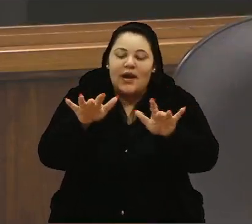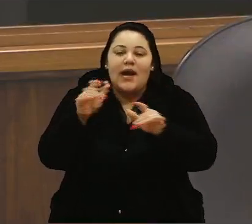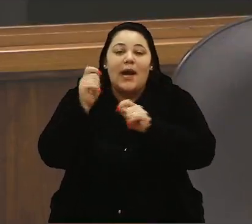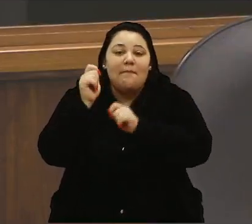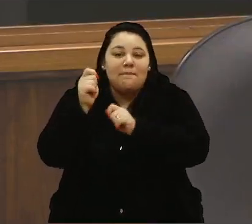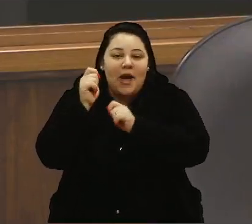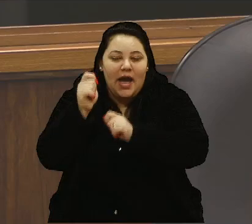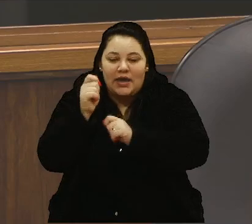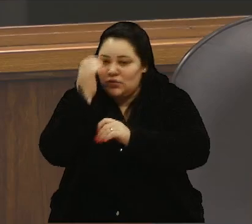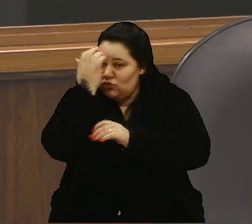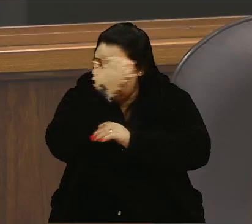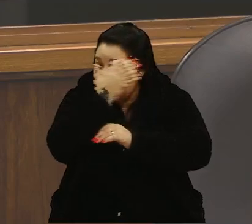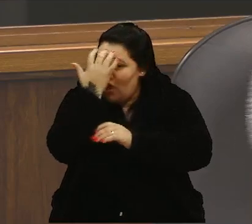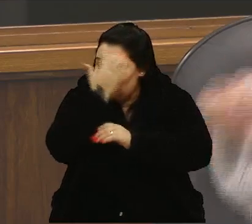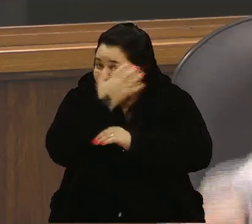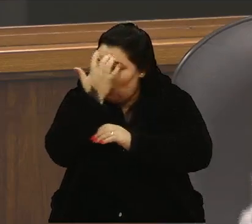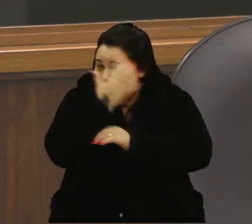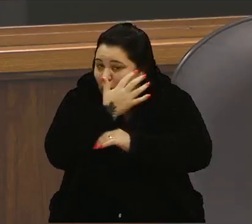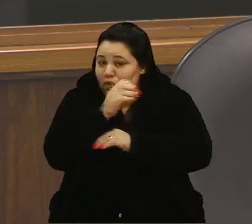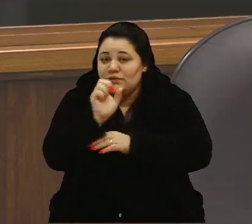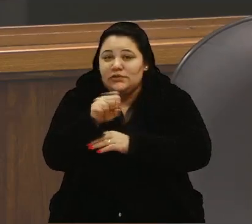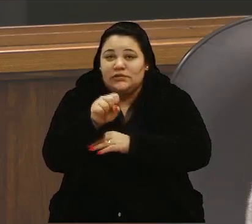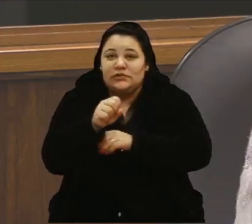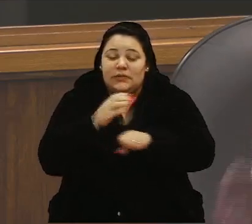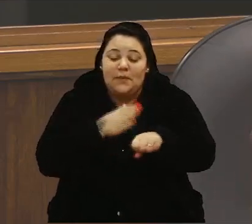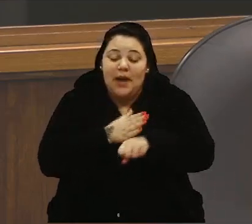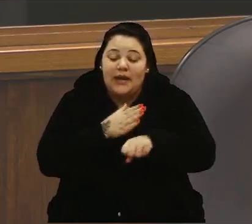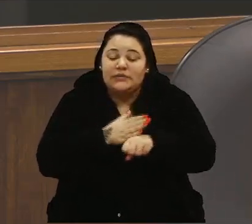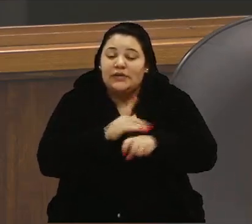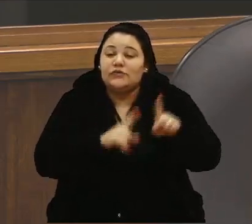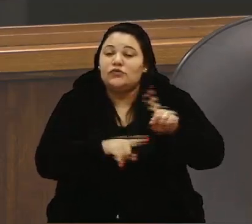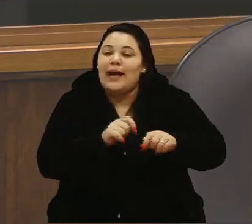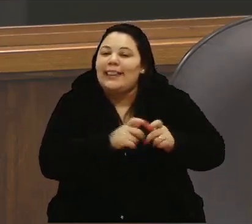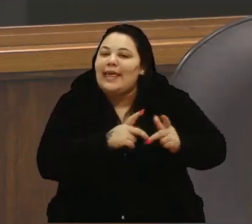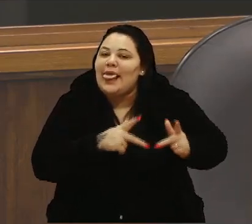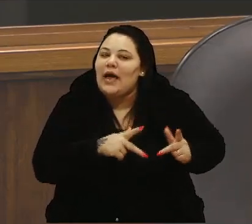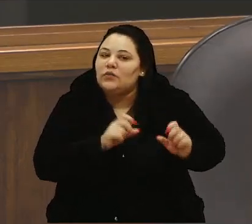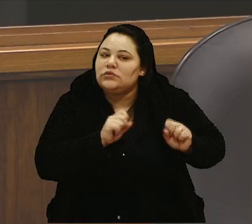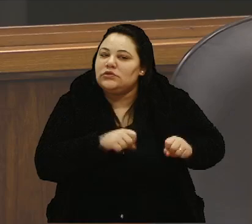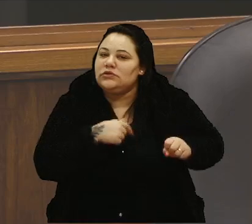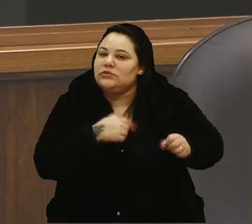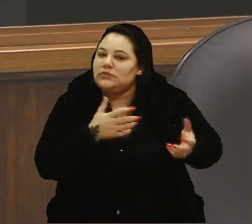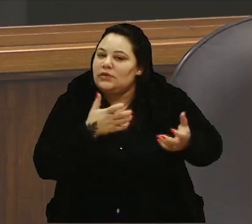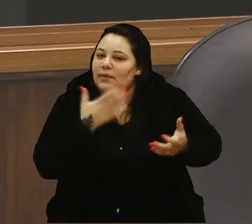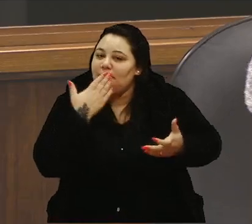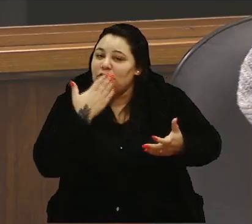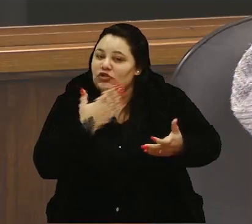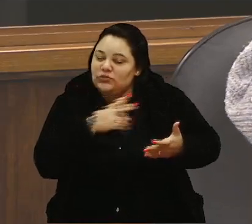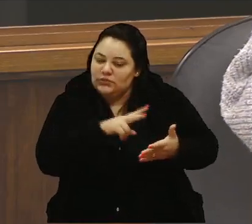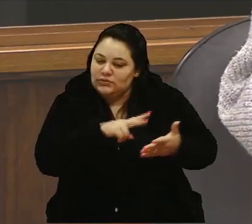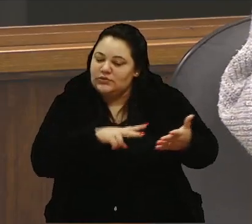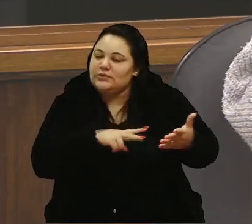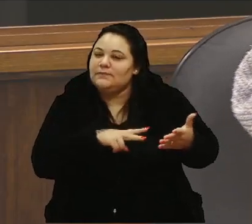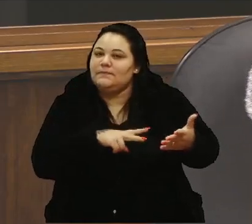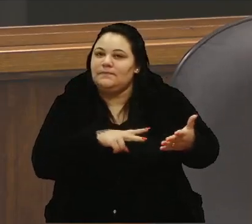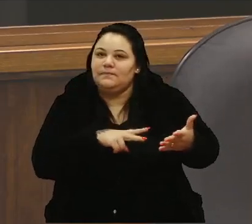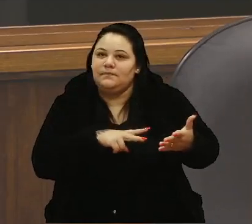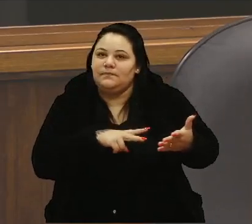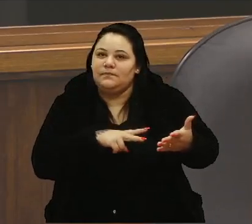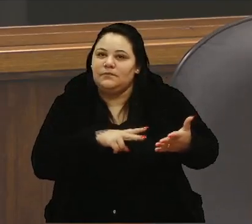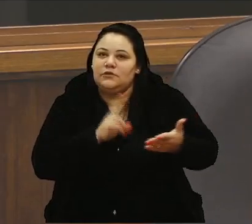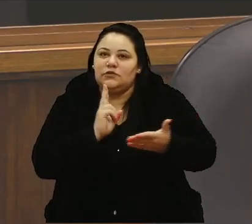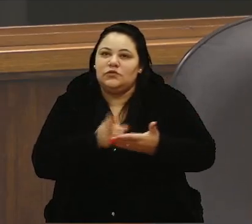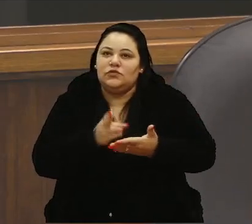governo Adiló. Estava no material de campanha, e eu quero pedir a licença aqui para ler, que manter o